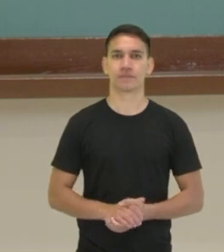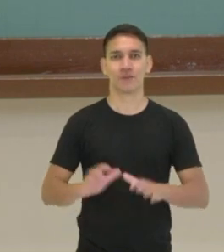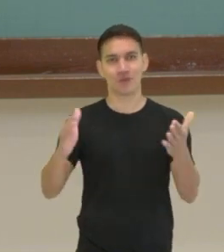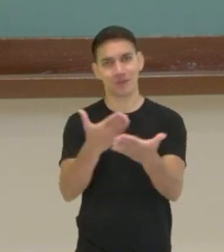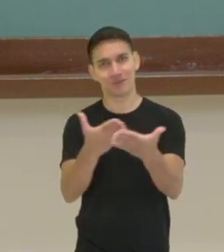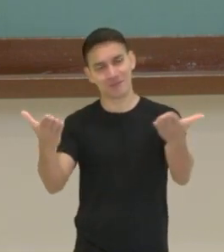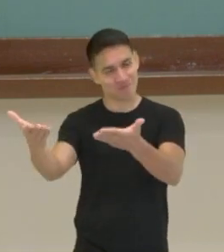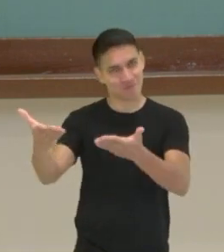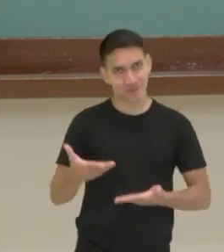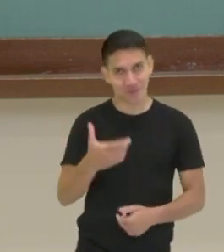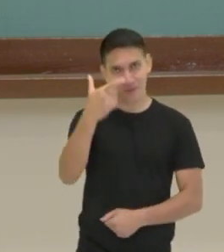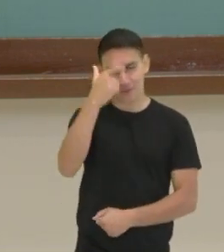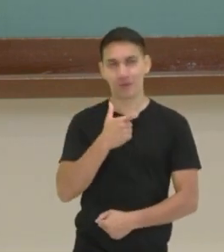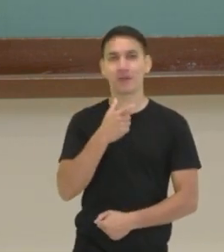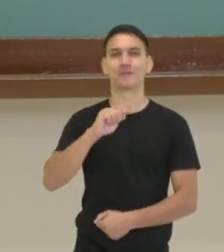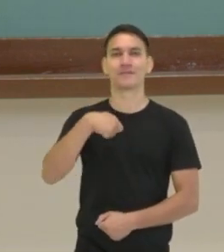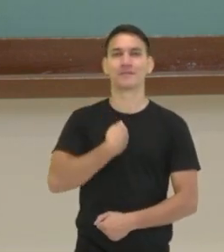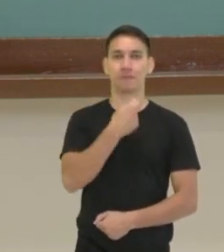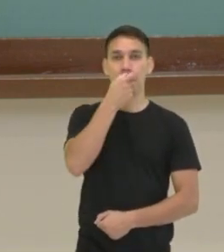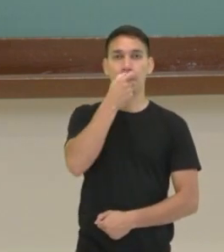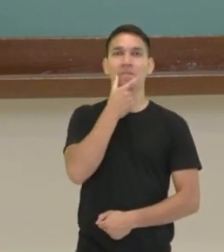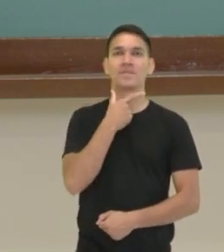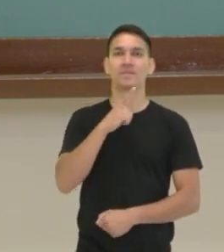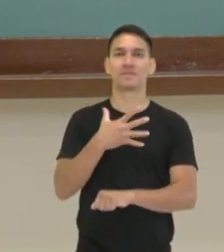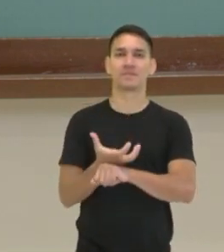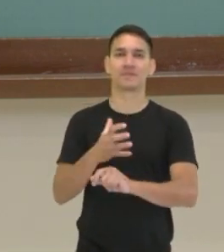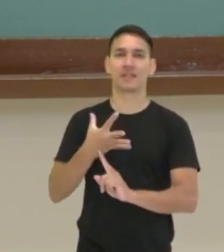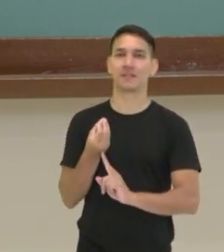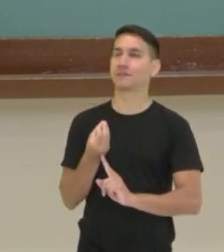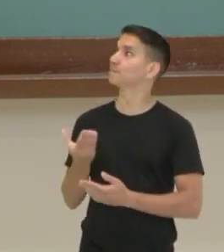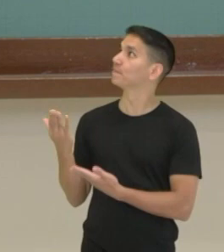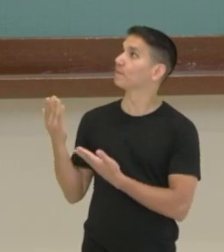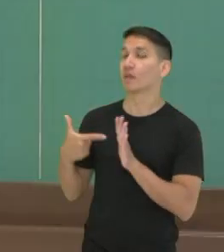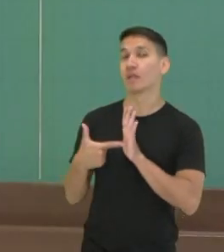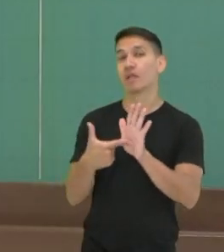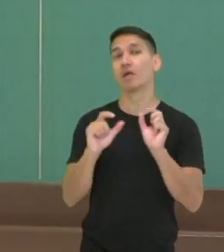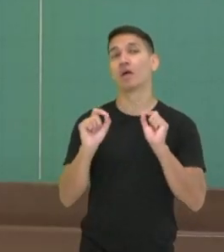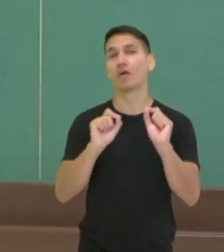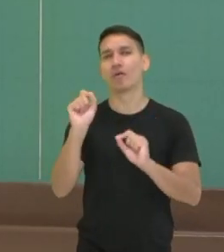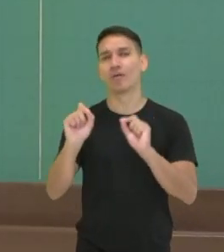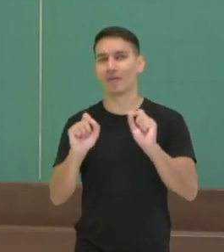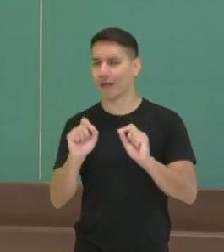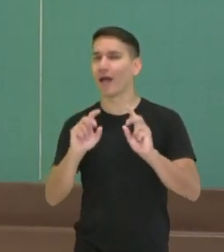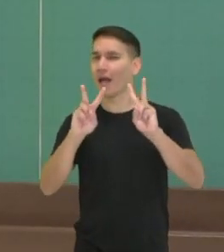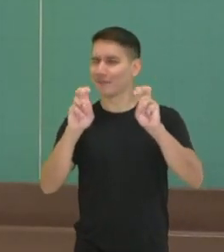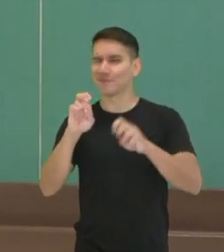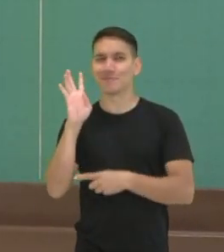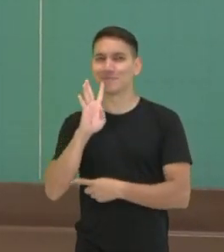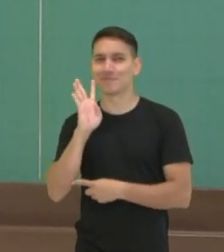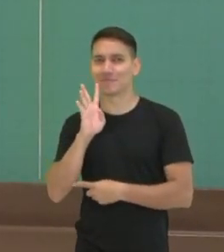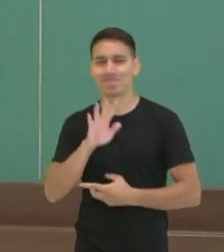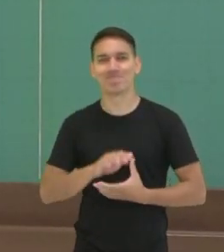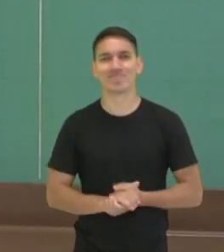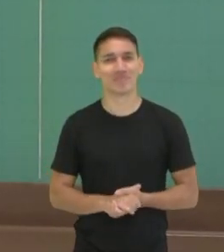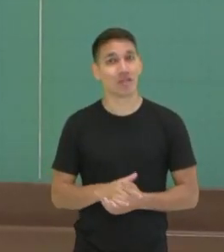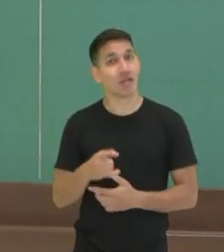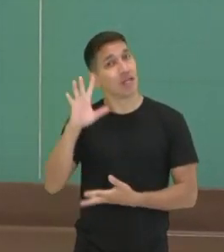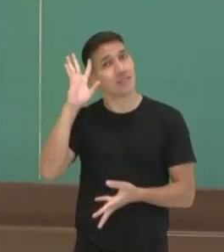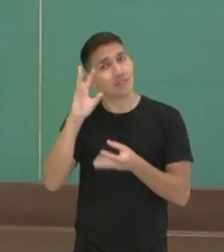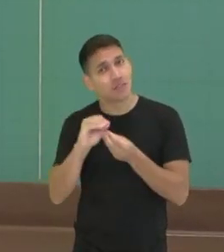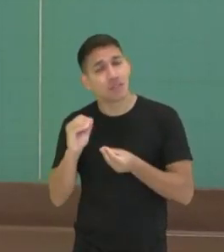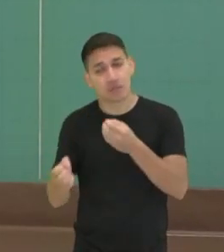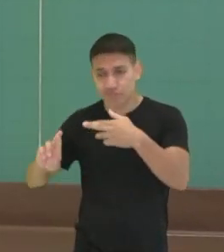Tudo bom? Bem-vindos. Eu sou Adriano, professor de artes. Pessoal, hoje a gente vai ter um assunto bem legal. Vamos conhecer a